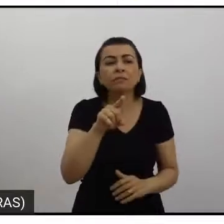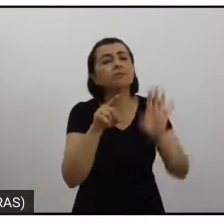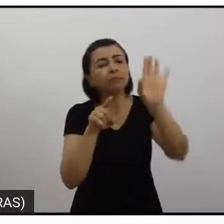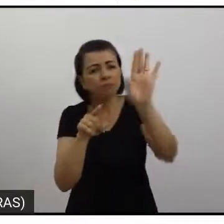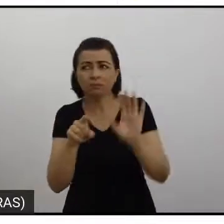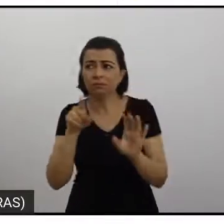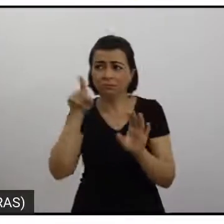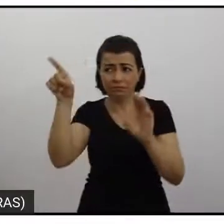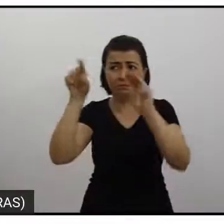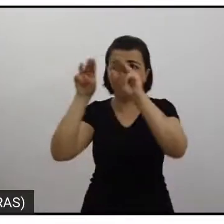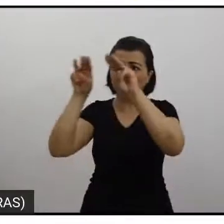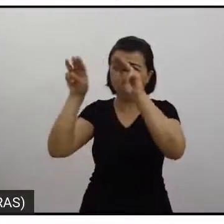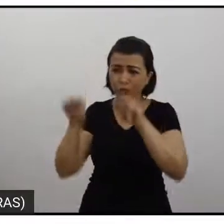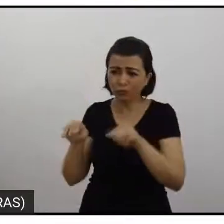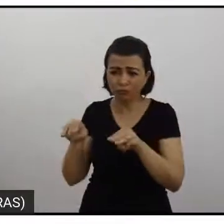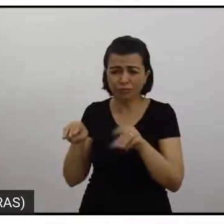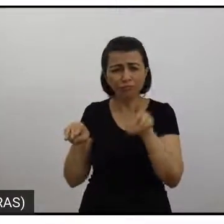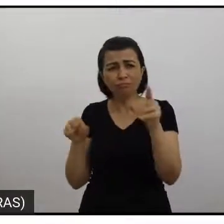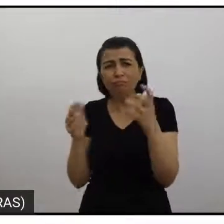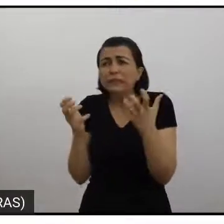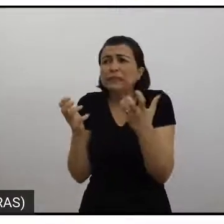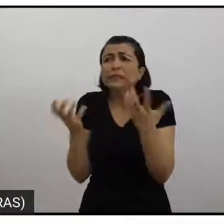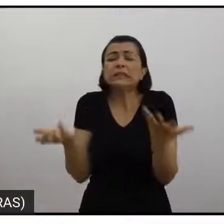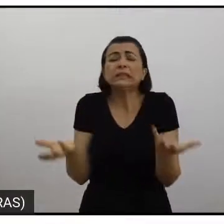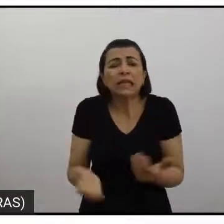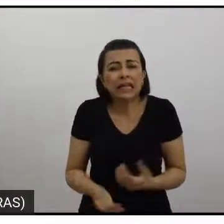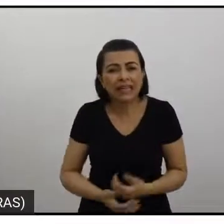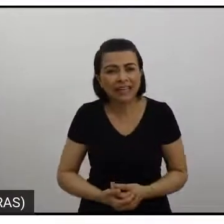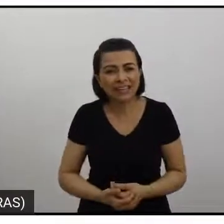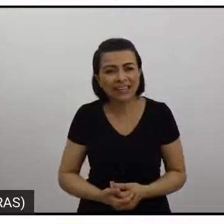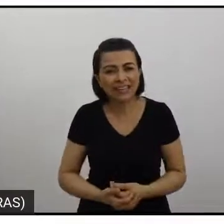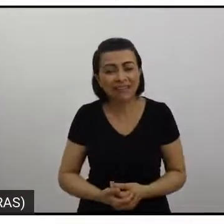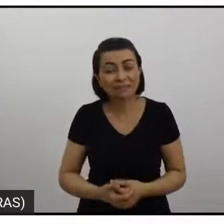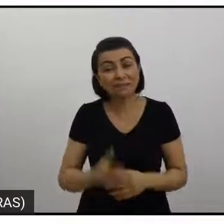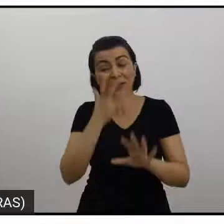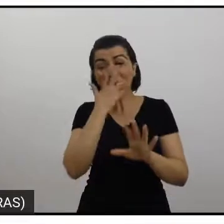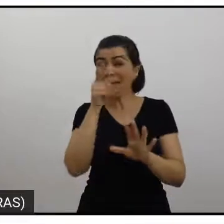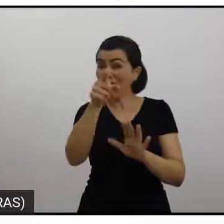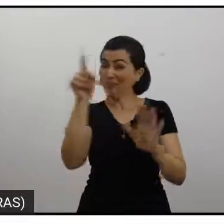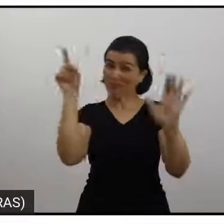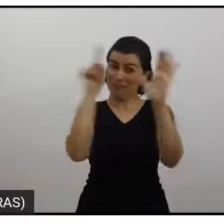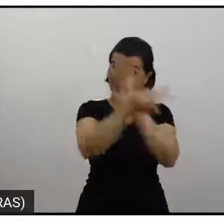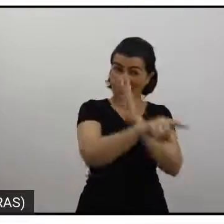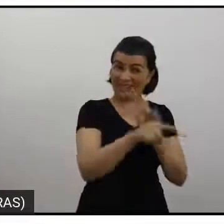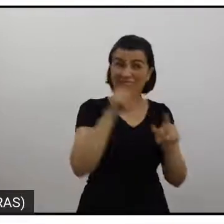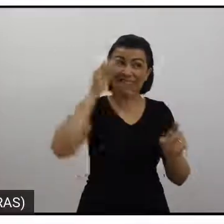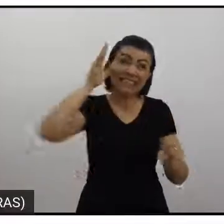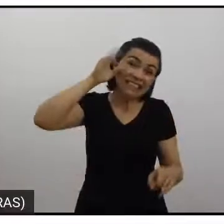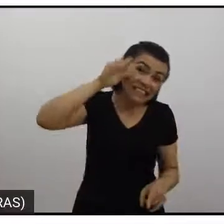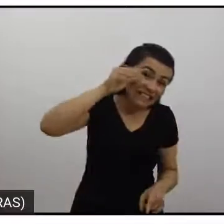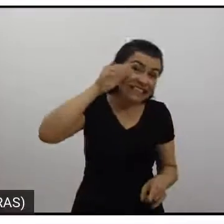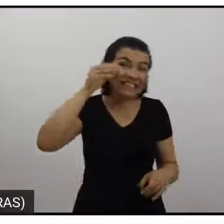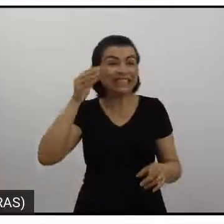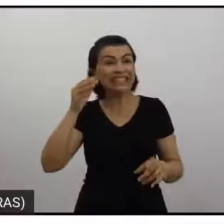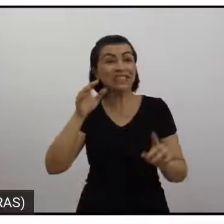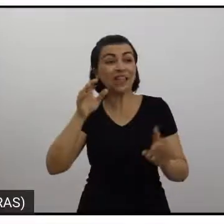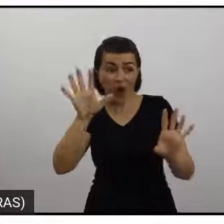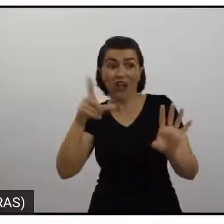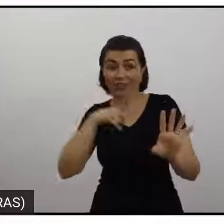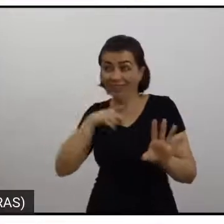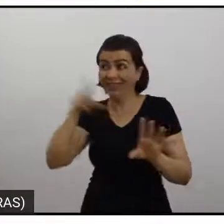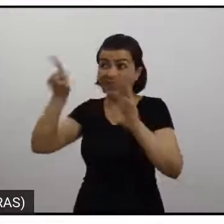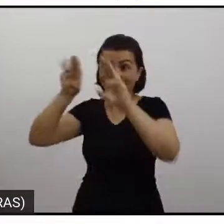No final ainda você instiga, assim, tipo, você quer falar alguma coisa, já que está inaugurando...